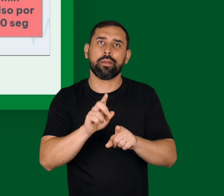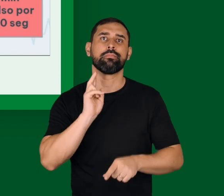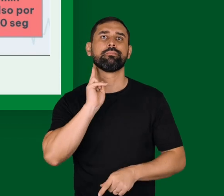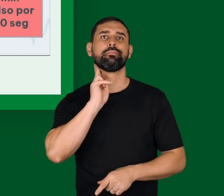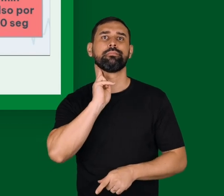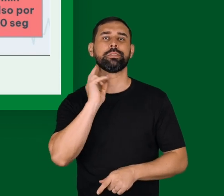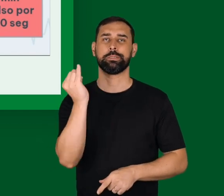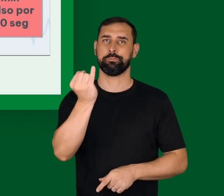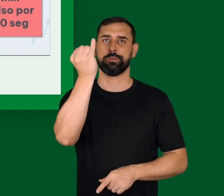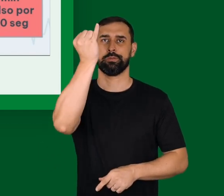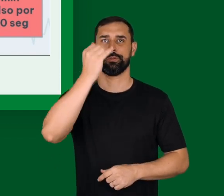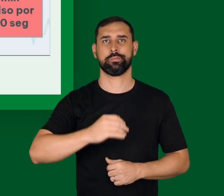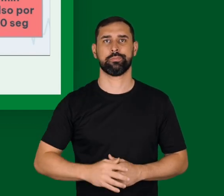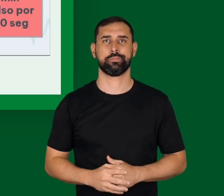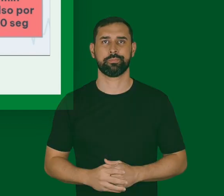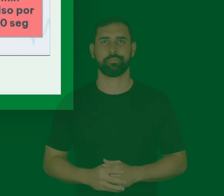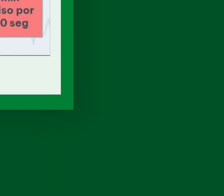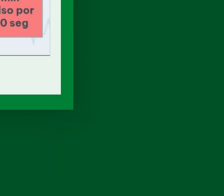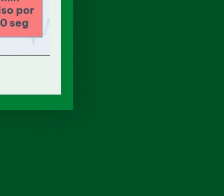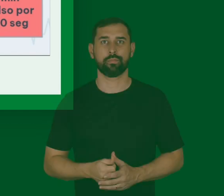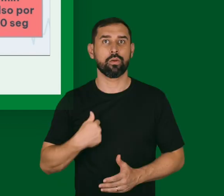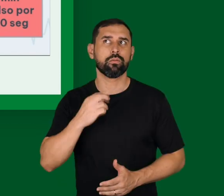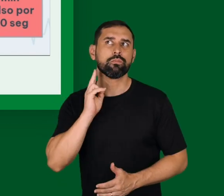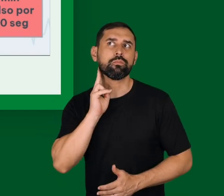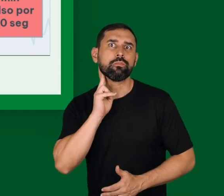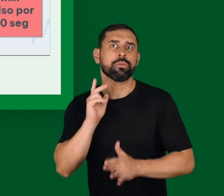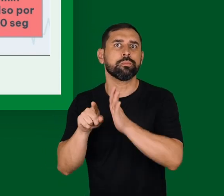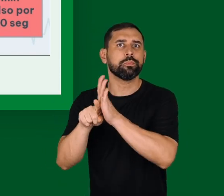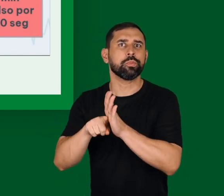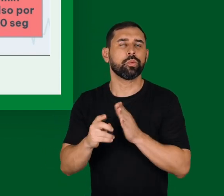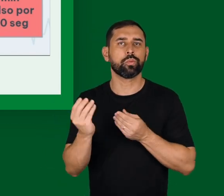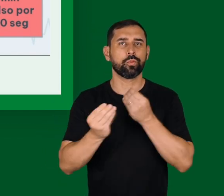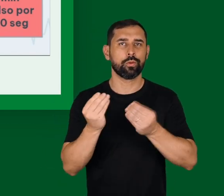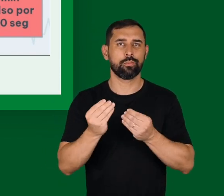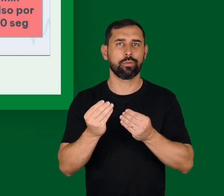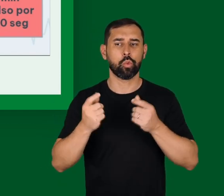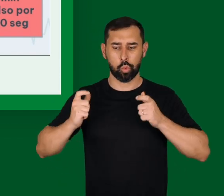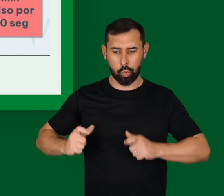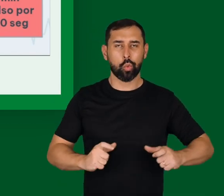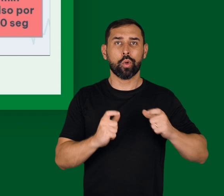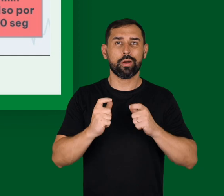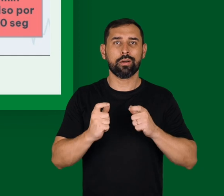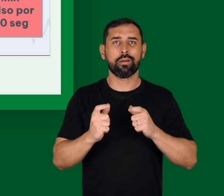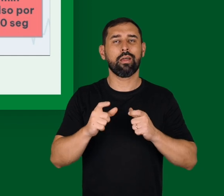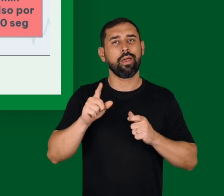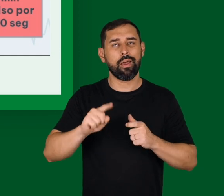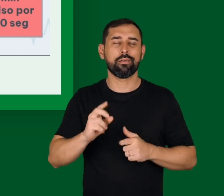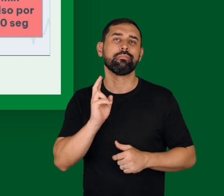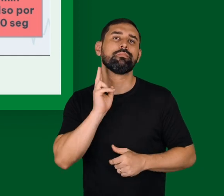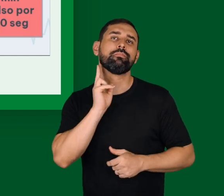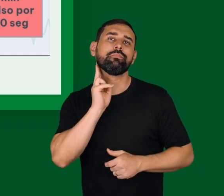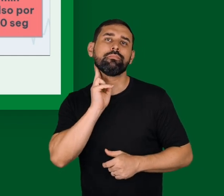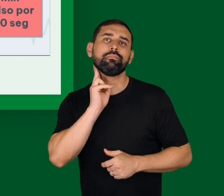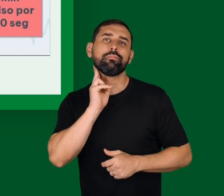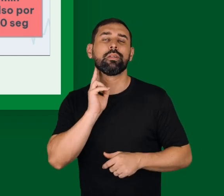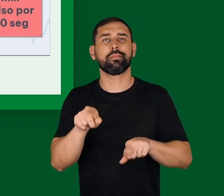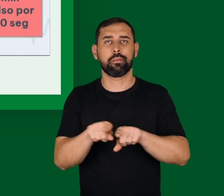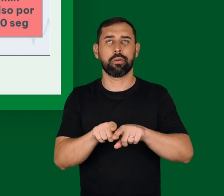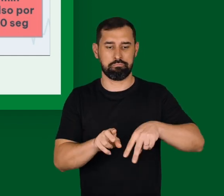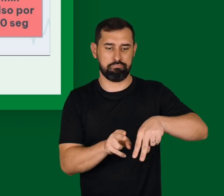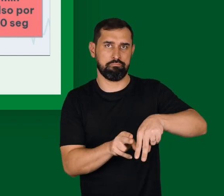movimentação respiratória e, na sequência, o pulso. Como é que a gente reconhece o pulso? Sempre nos pulsos